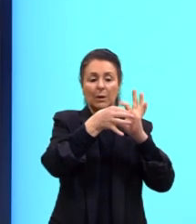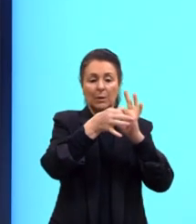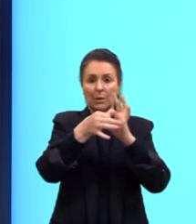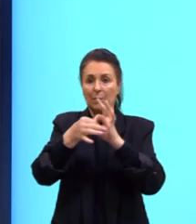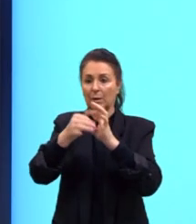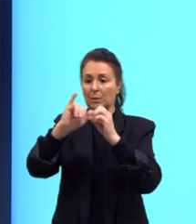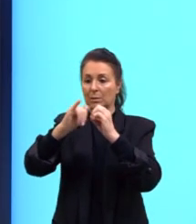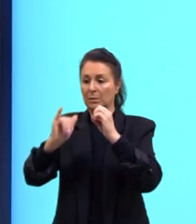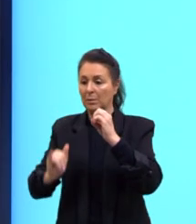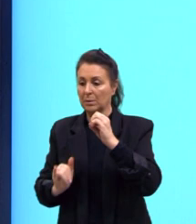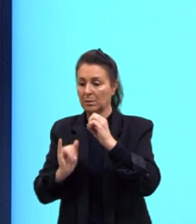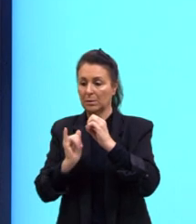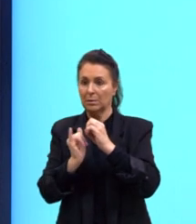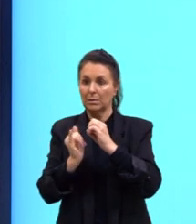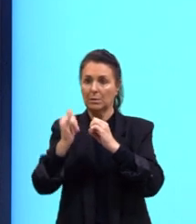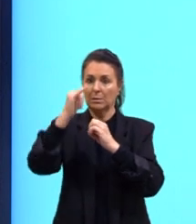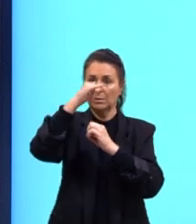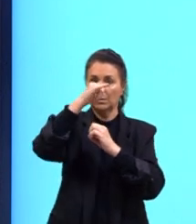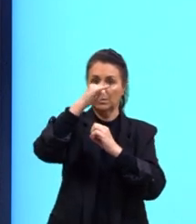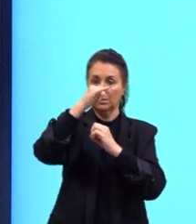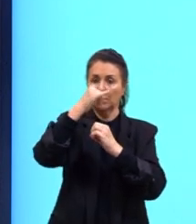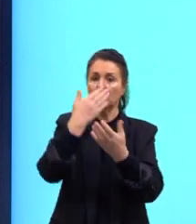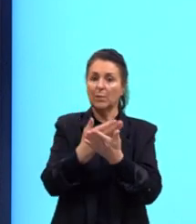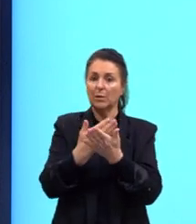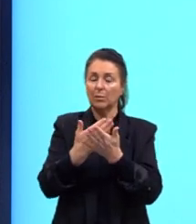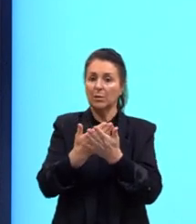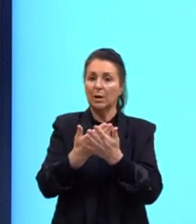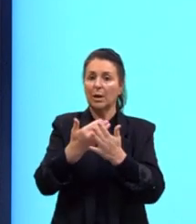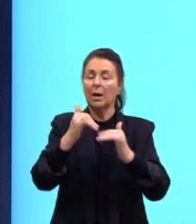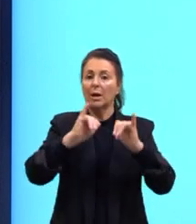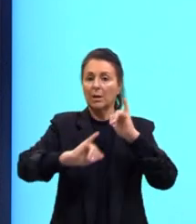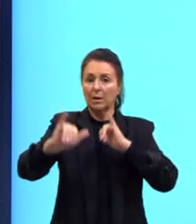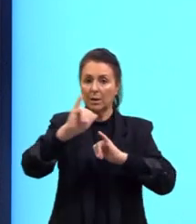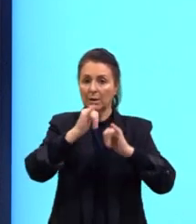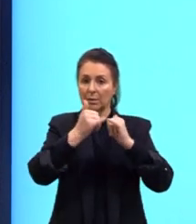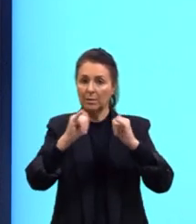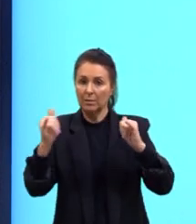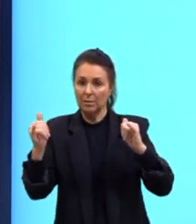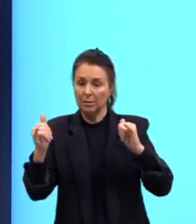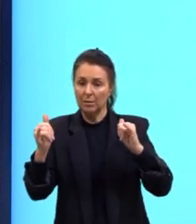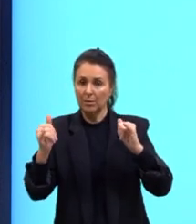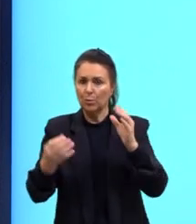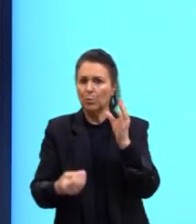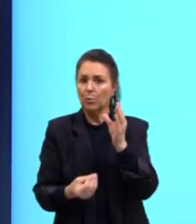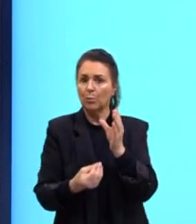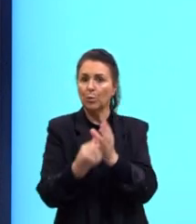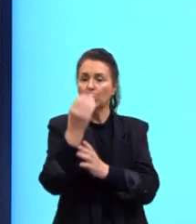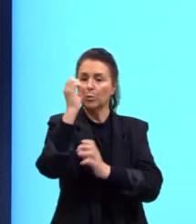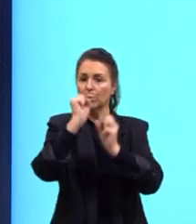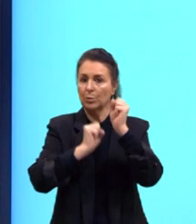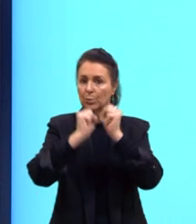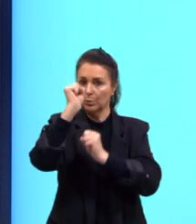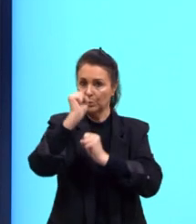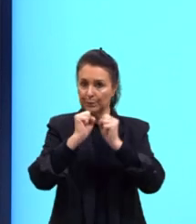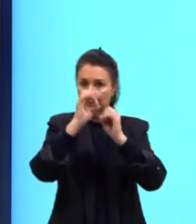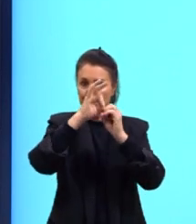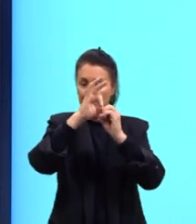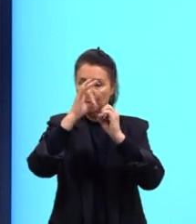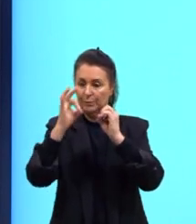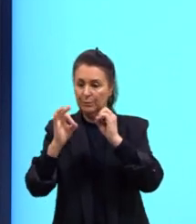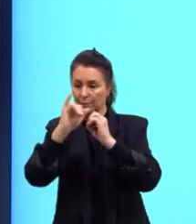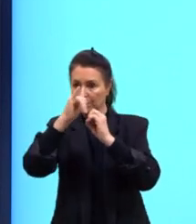exemplo de cada para vocês verem como é importante estudar eletroquímica um produto obtido industrialmente na eletrólise de